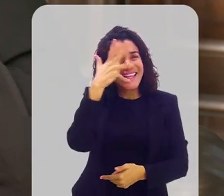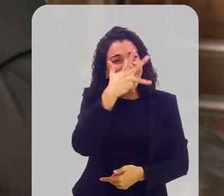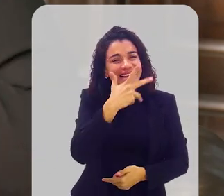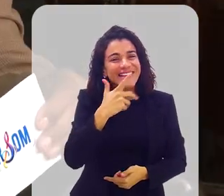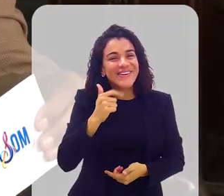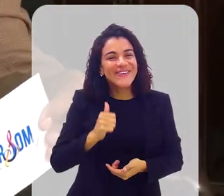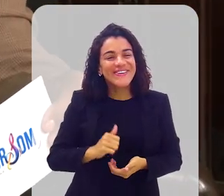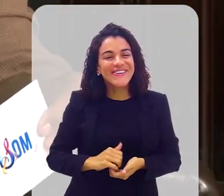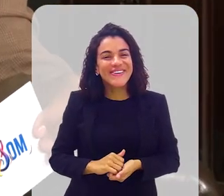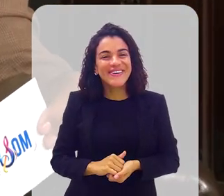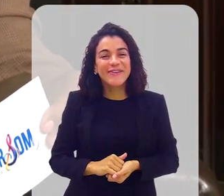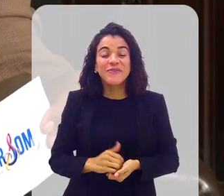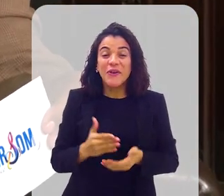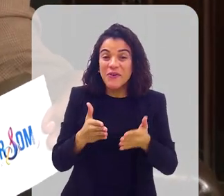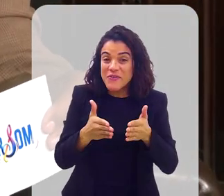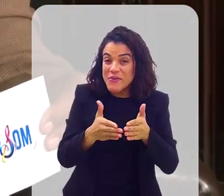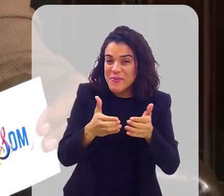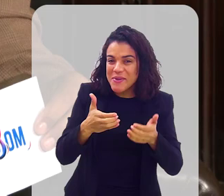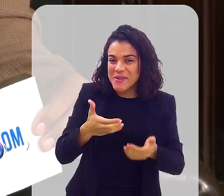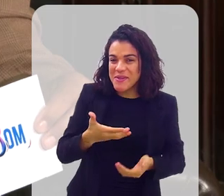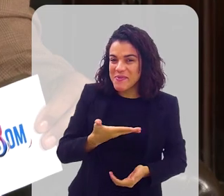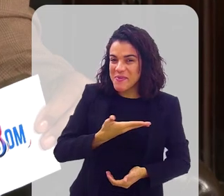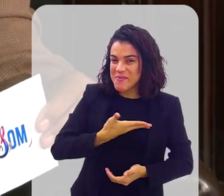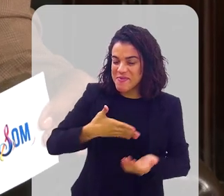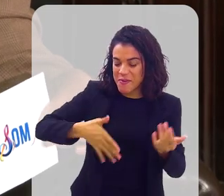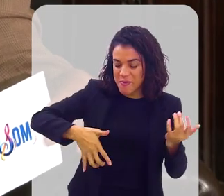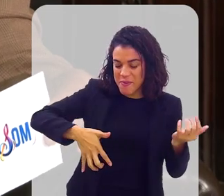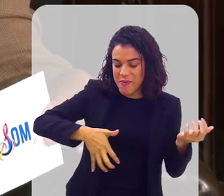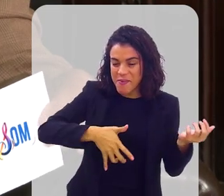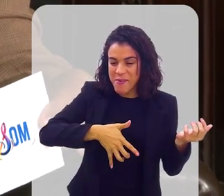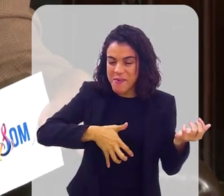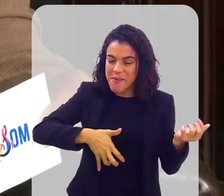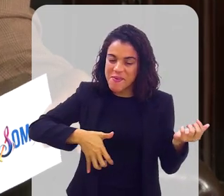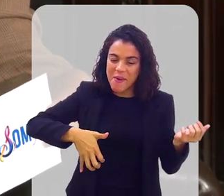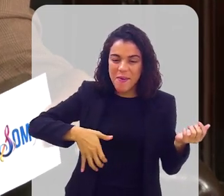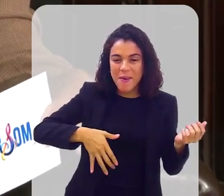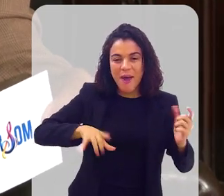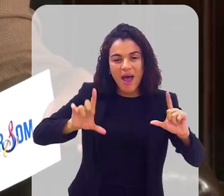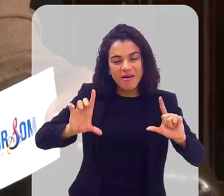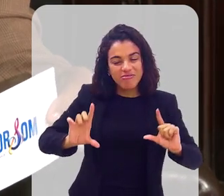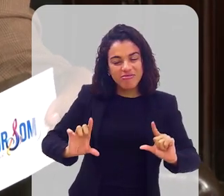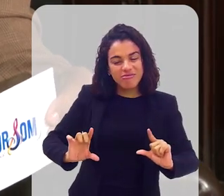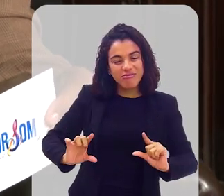Coisa linda. Eu vou pedir para o meu violeiro continuar com essa base linda.